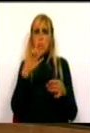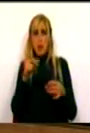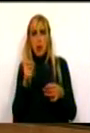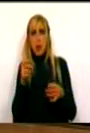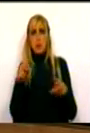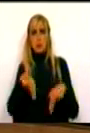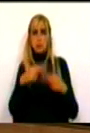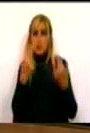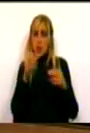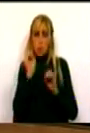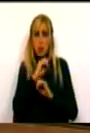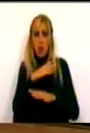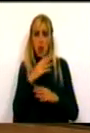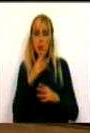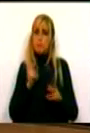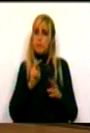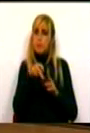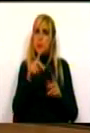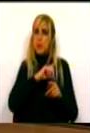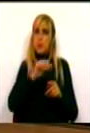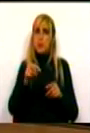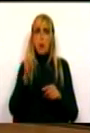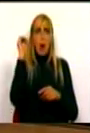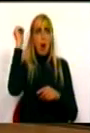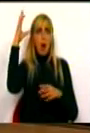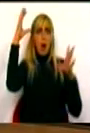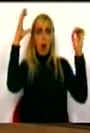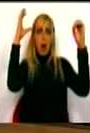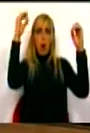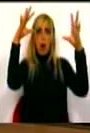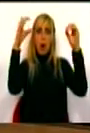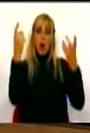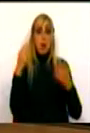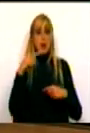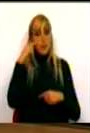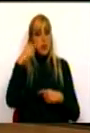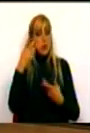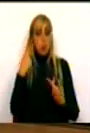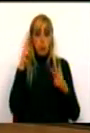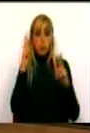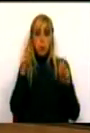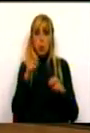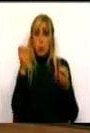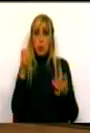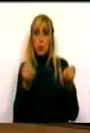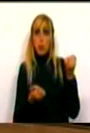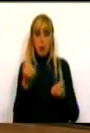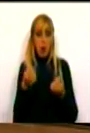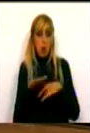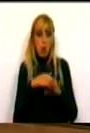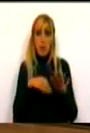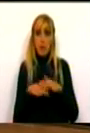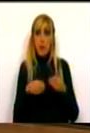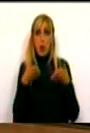todas as entradas e saídas têm iluminação não há nenhuma viagem quando encontra um carro que faz